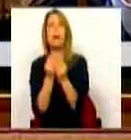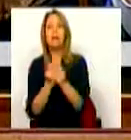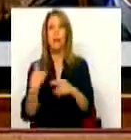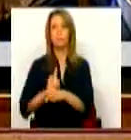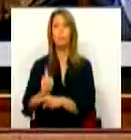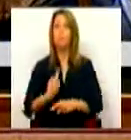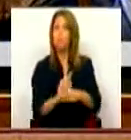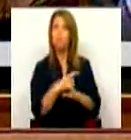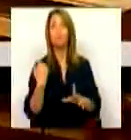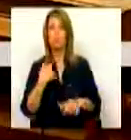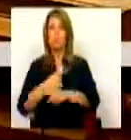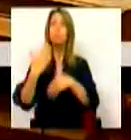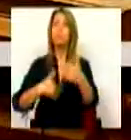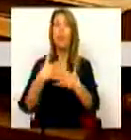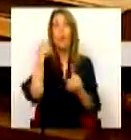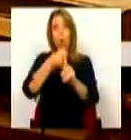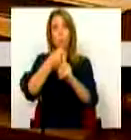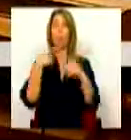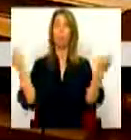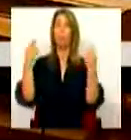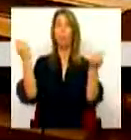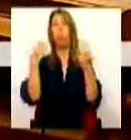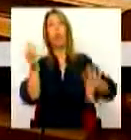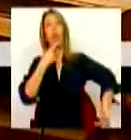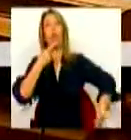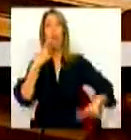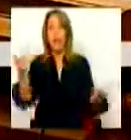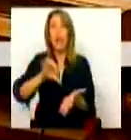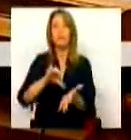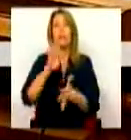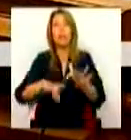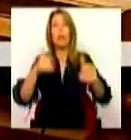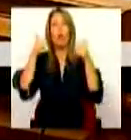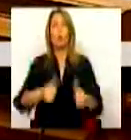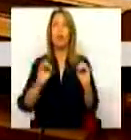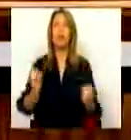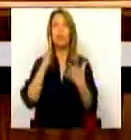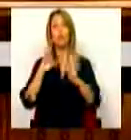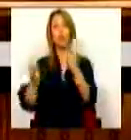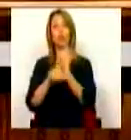também o combate aos populismos faz-se precisamente em sede parlamentar e com boas iniciativas legislativas.